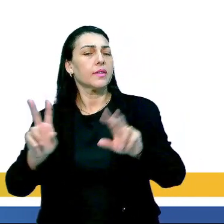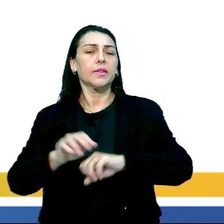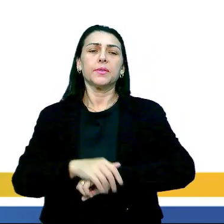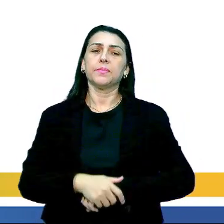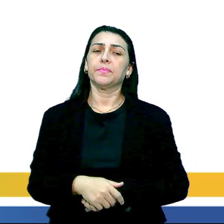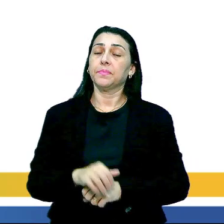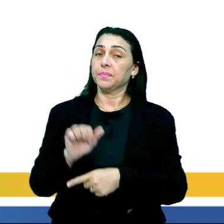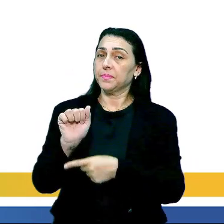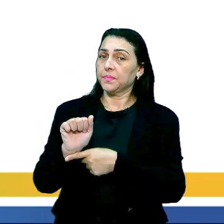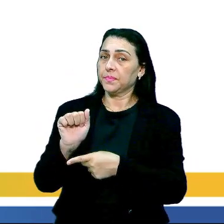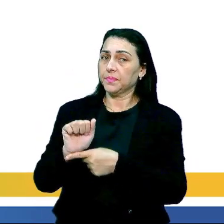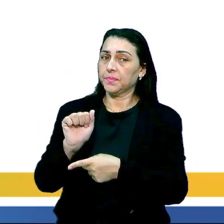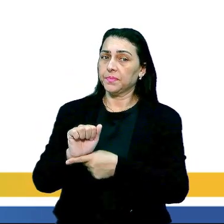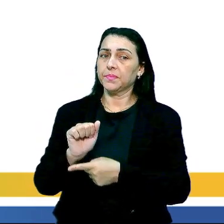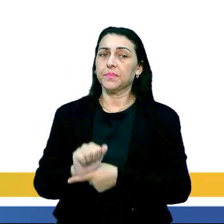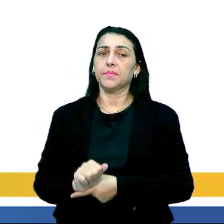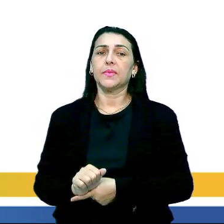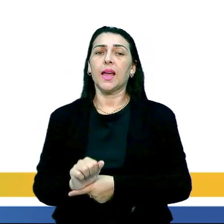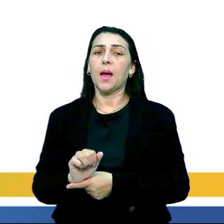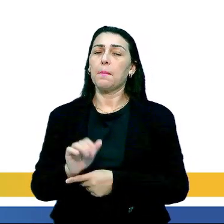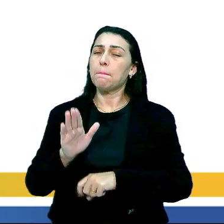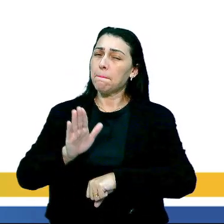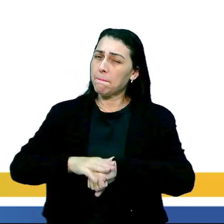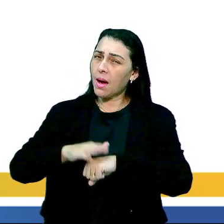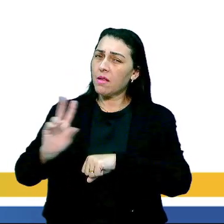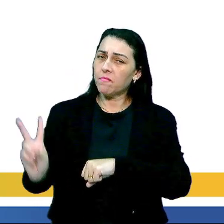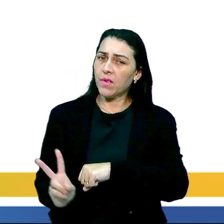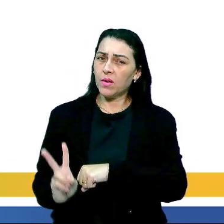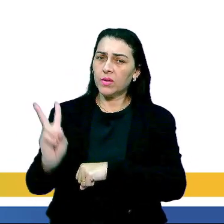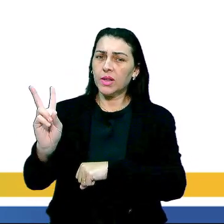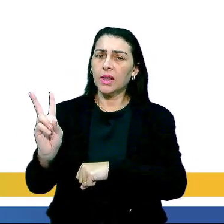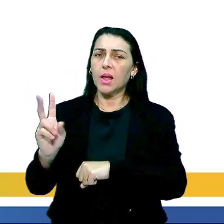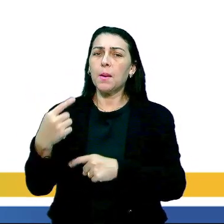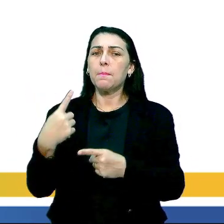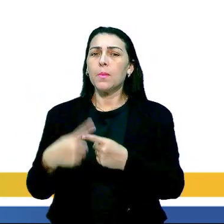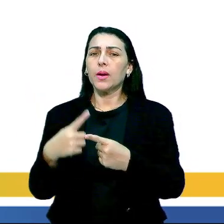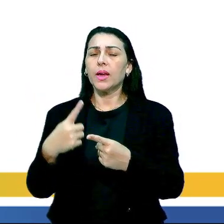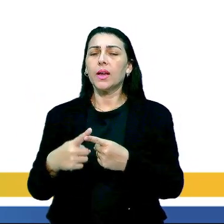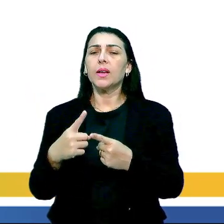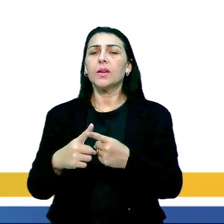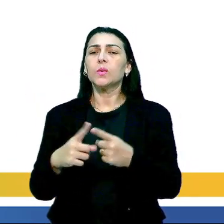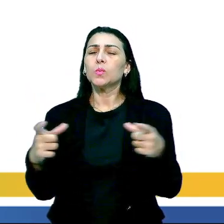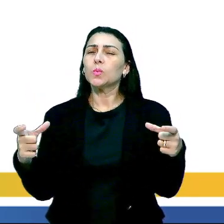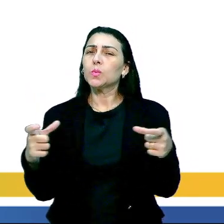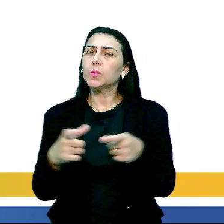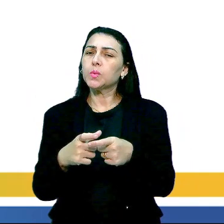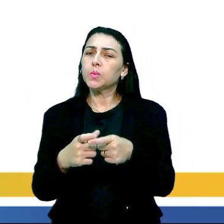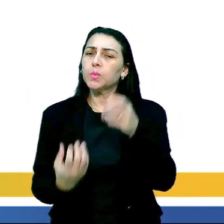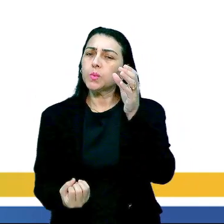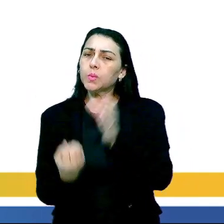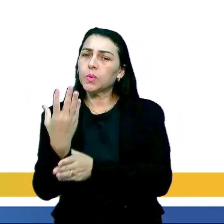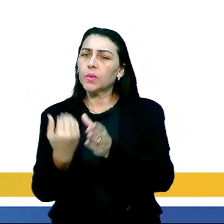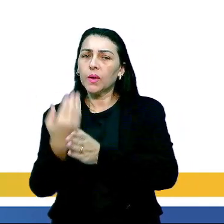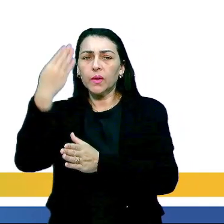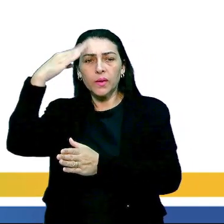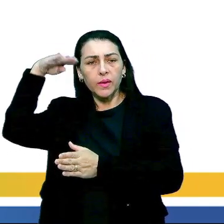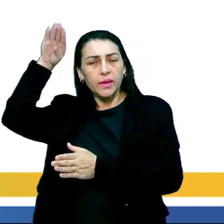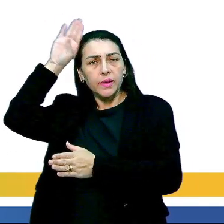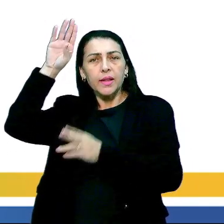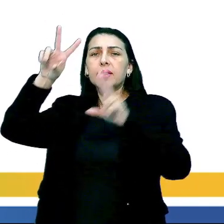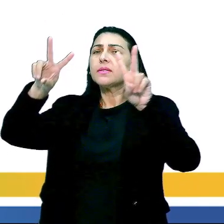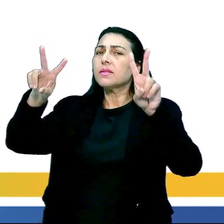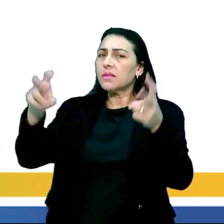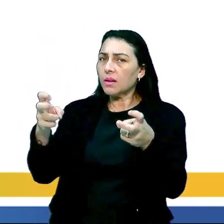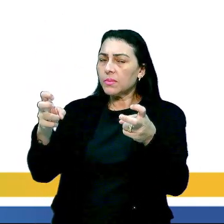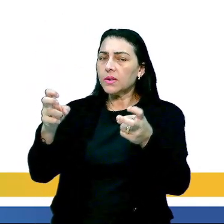diferença, letra A, são cada vez mais valorizadas, o que redundou na criação de uma teoria